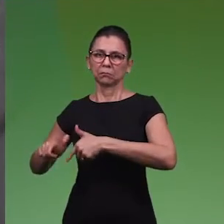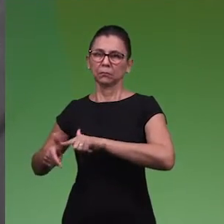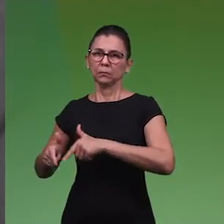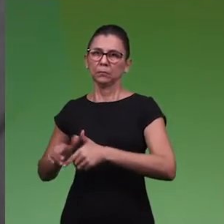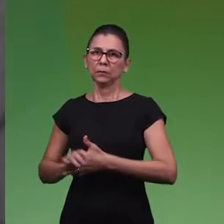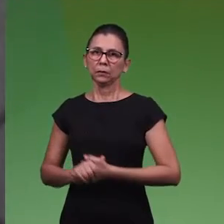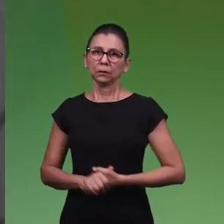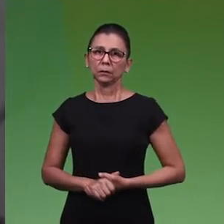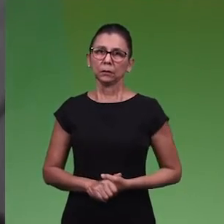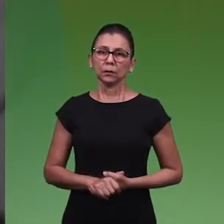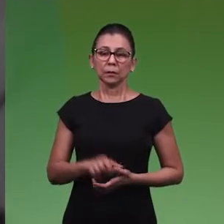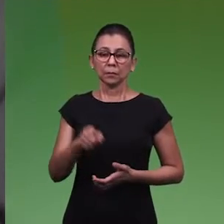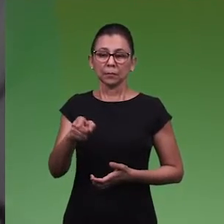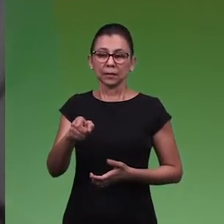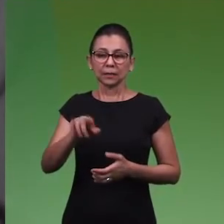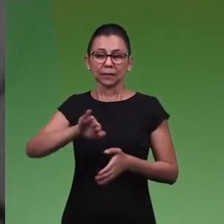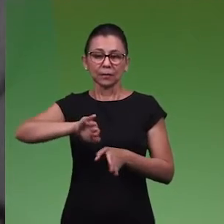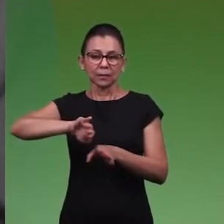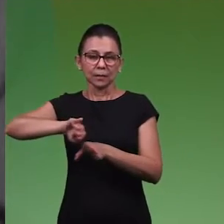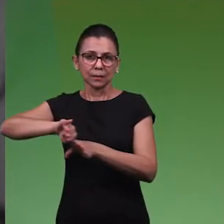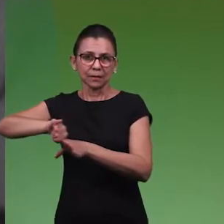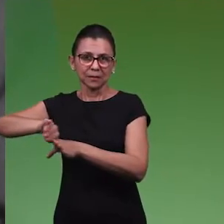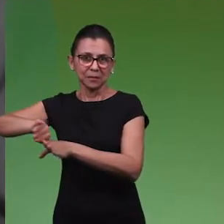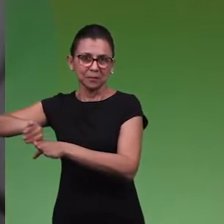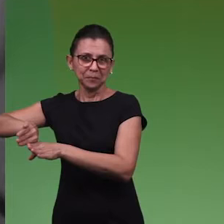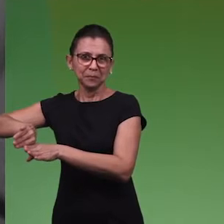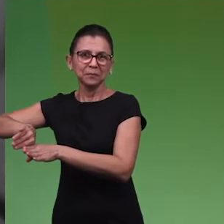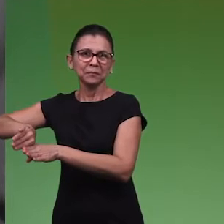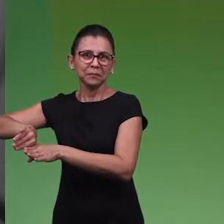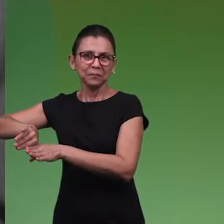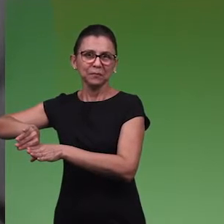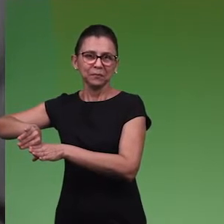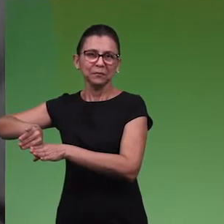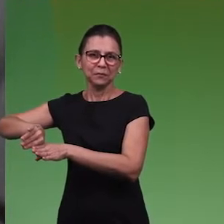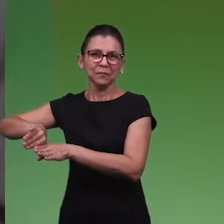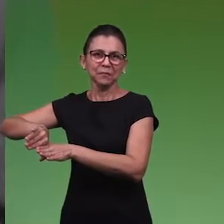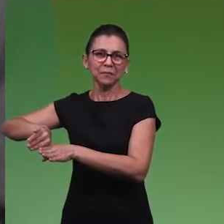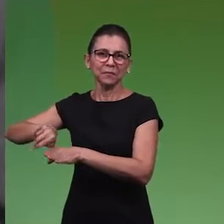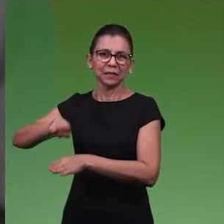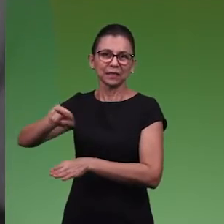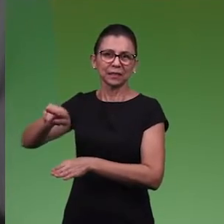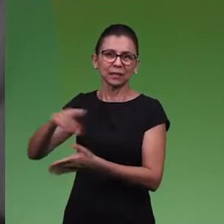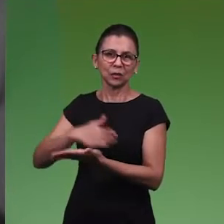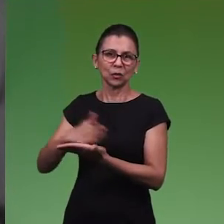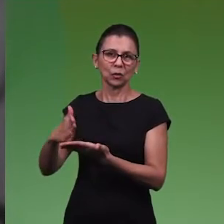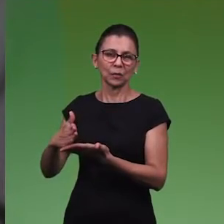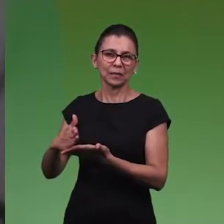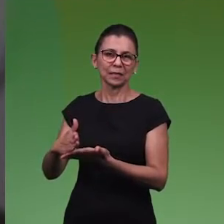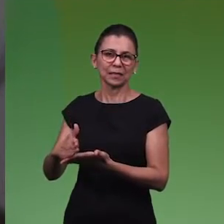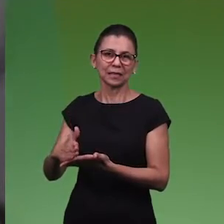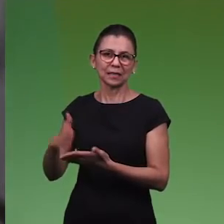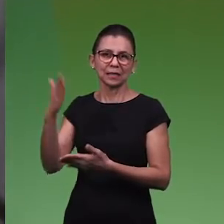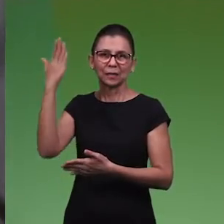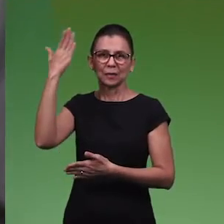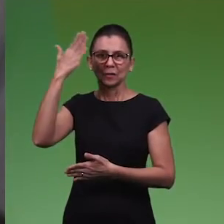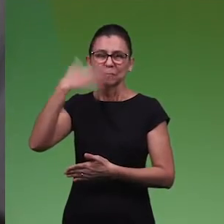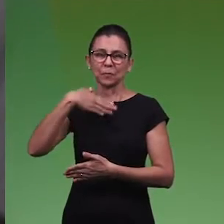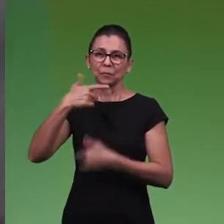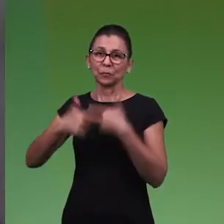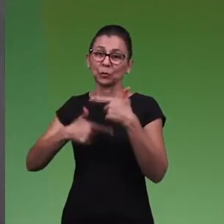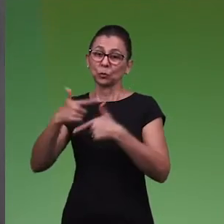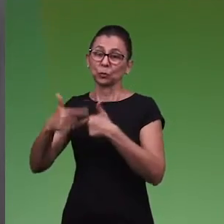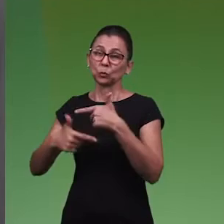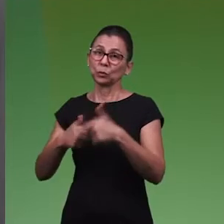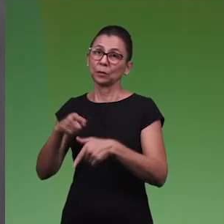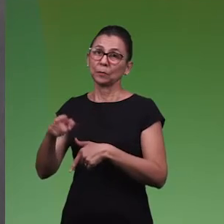tempo. Enquanto isso, ele estava separado por Deus e ia agora atravessar um período de luta que era ser um preparo para ele ser um